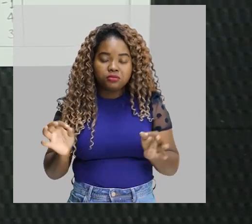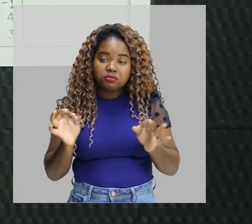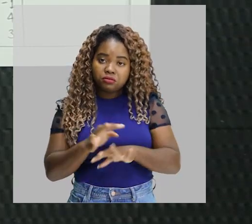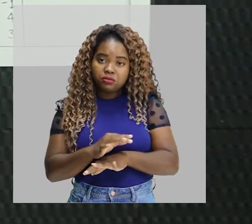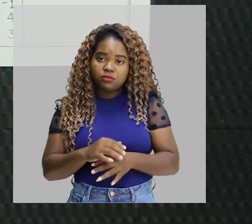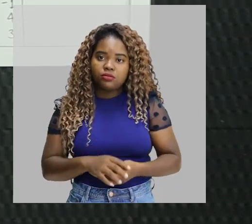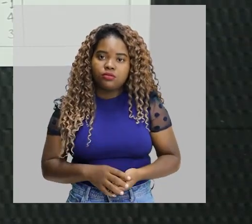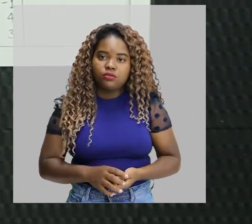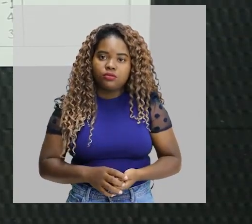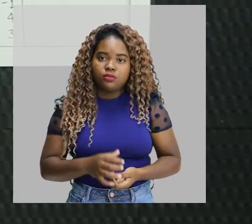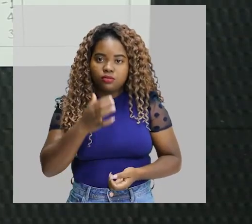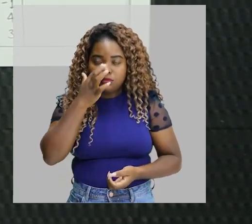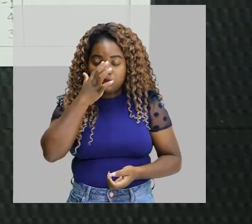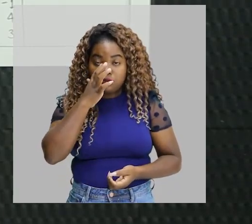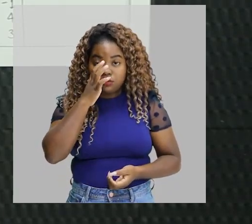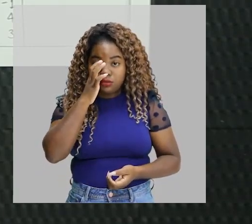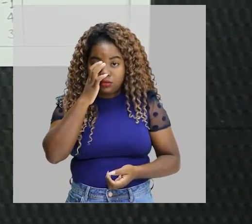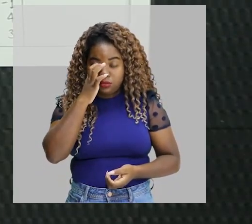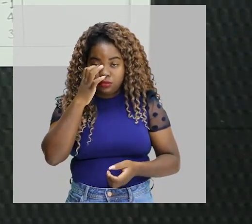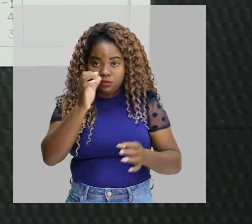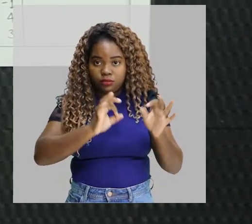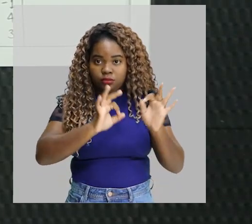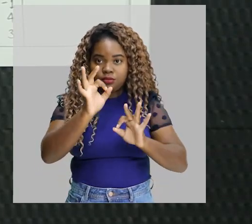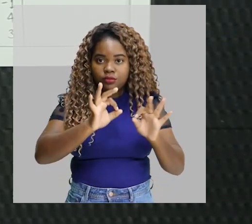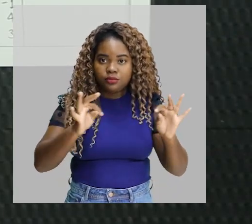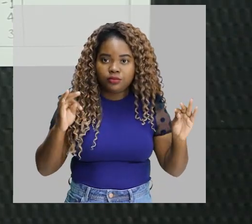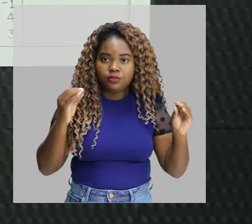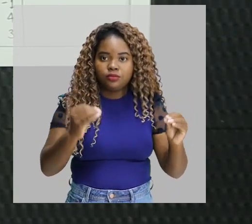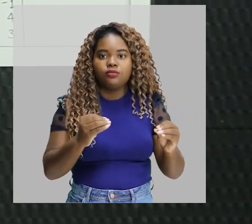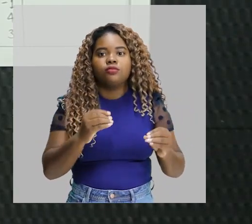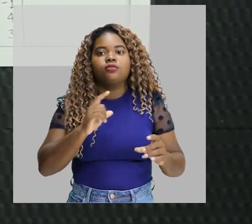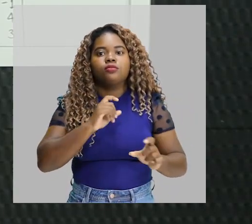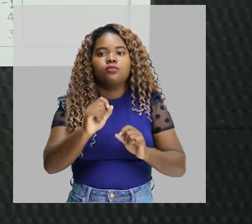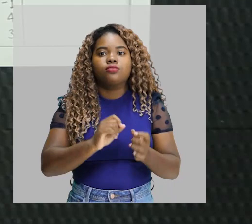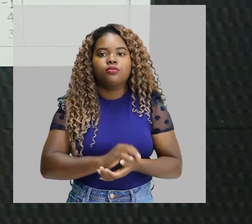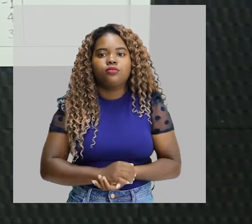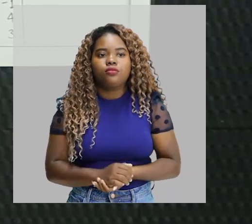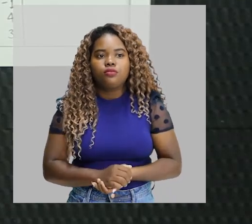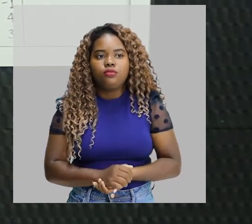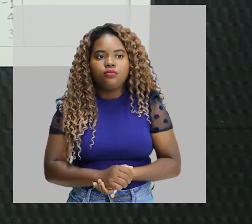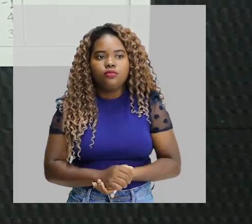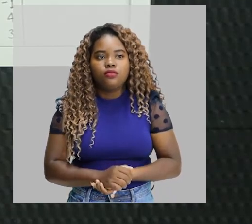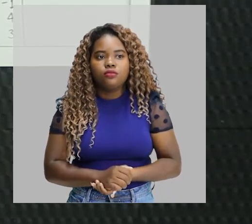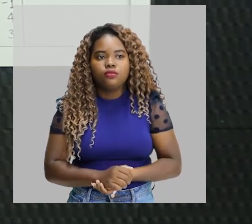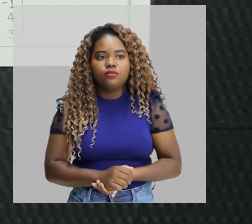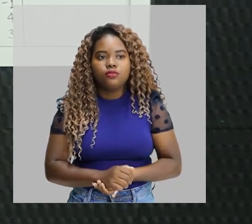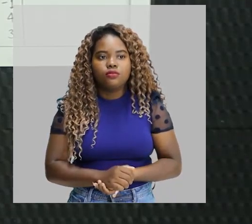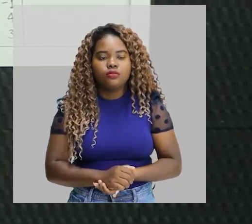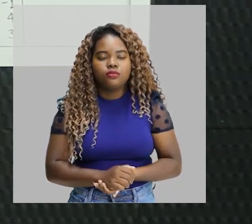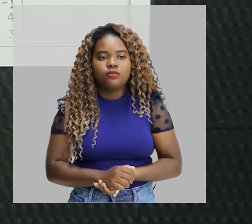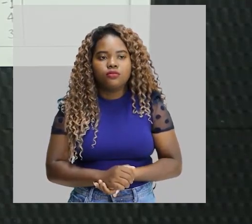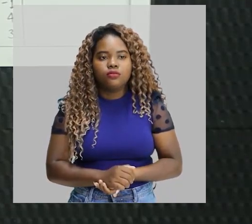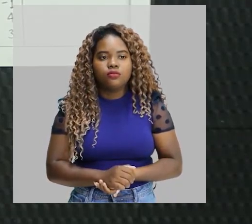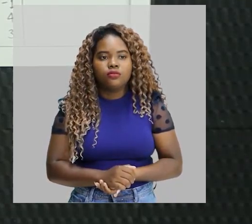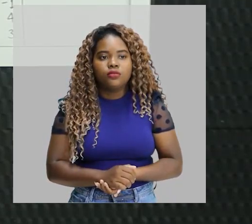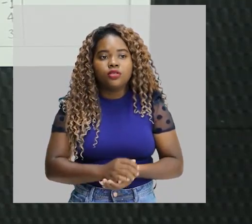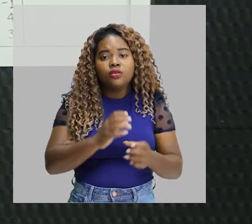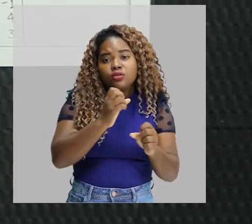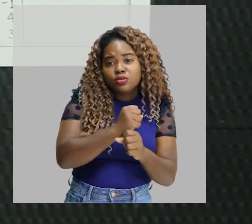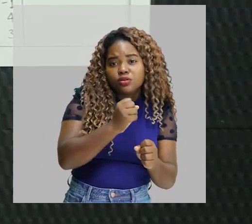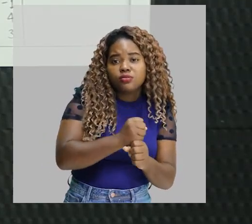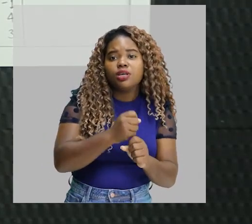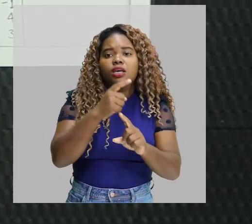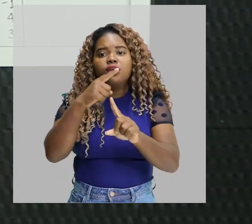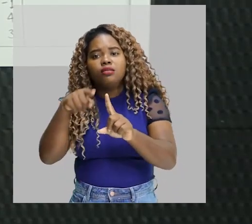tá feito isso turminha feito isso a gente vai fazer o que aí você vai fazer as operações tá